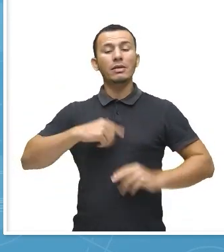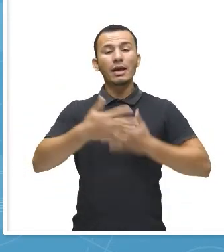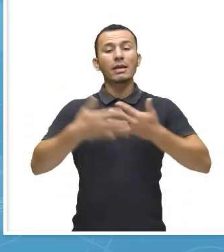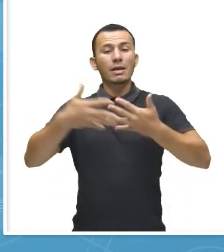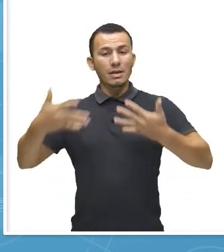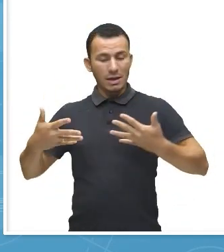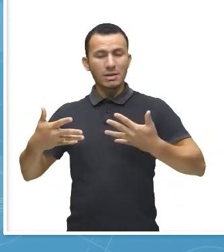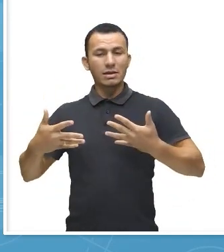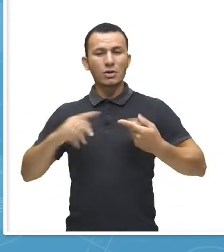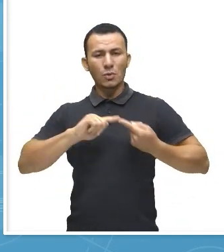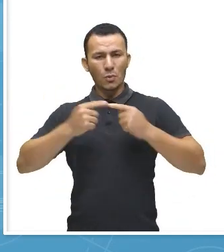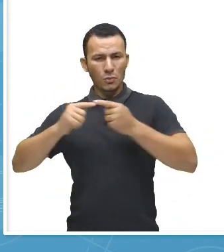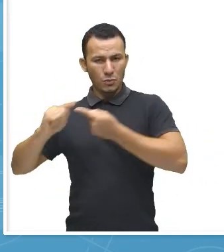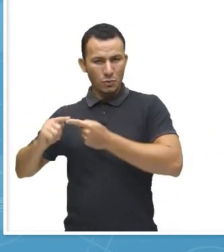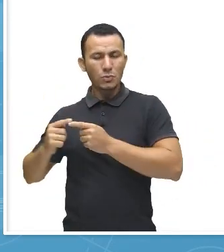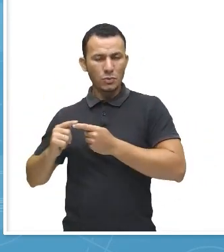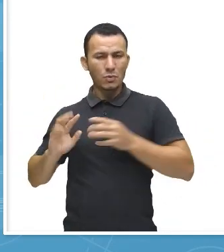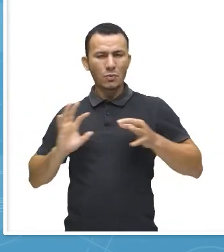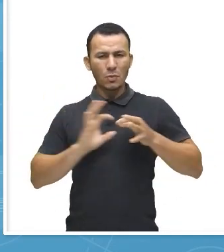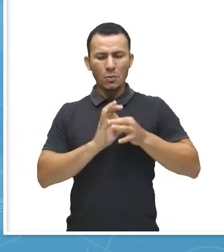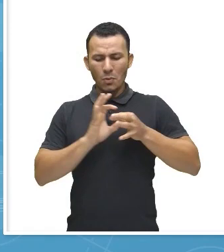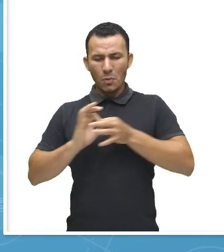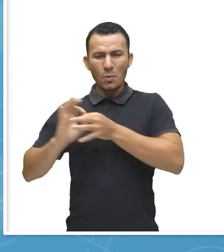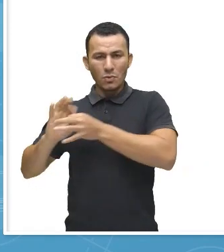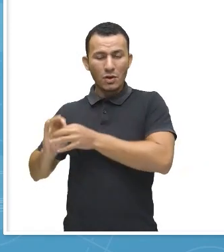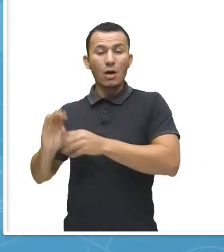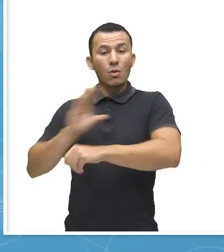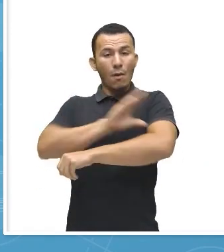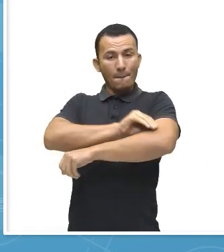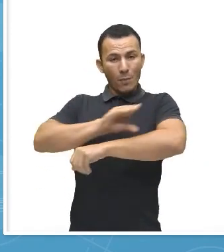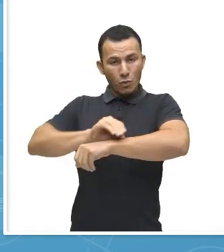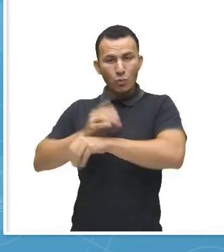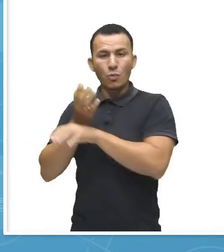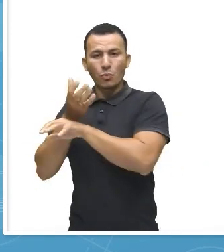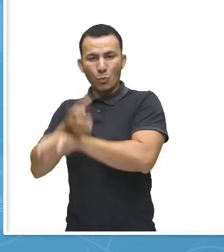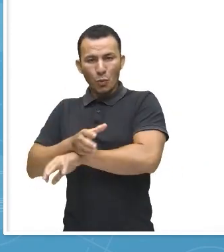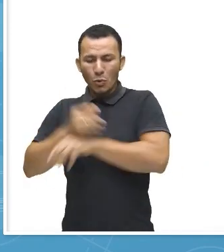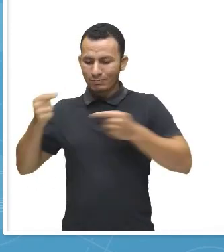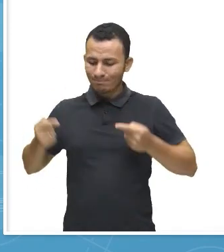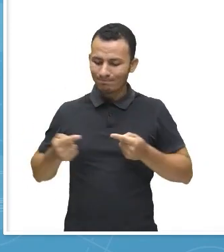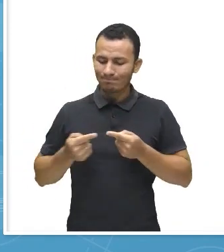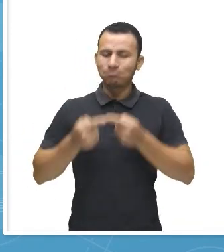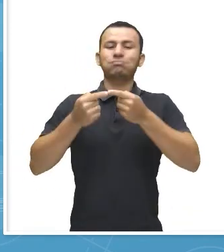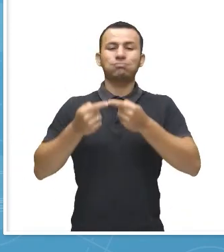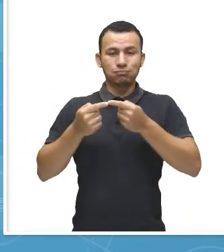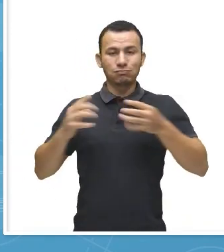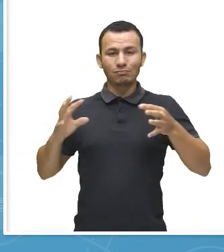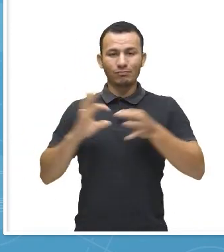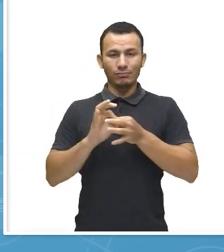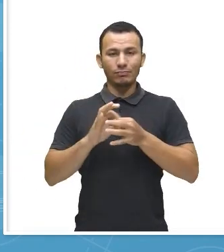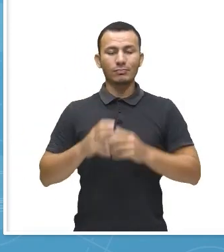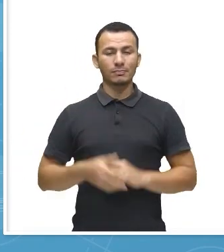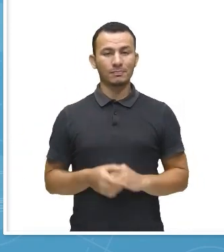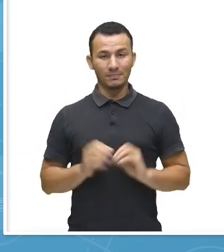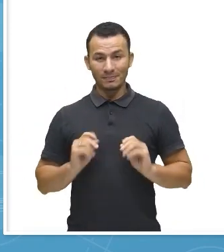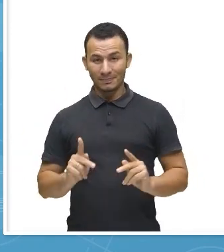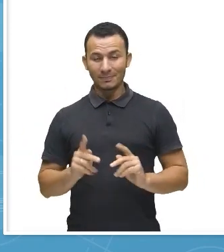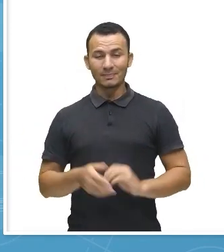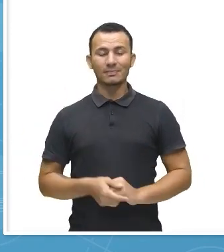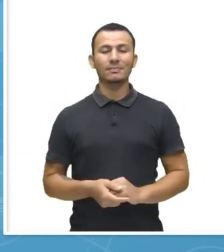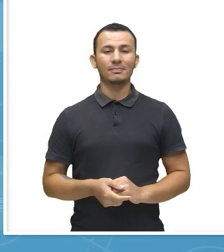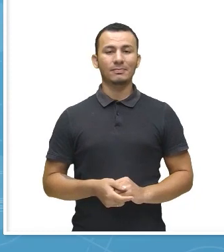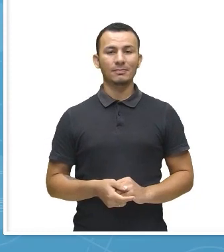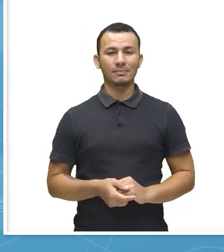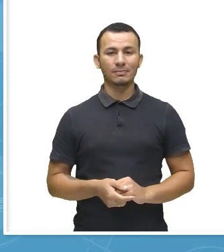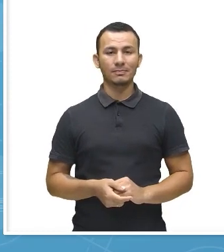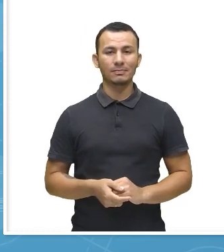conjuntivo denso, fazendo essa união também entre músculo e osso, né, para que se ligue ali o músculo com o osso, certo? E aí